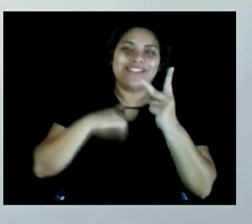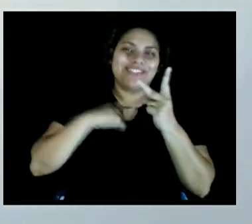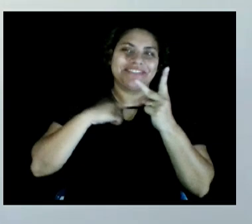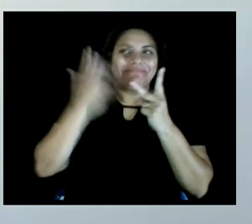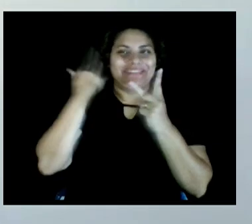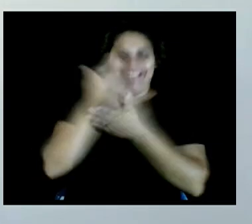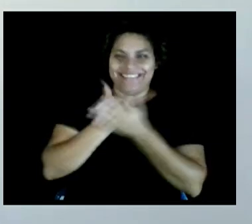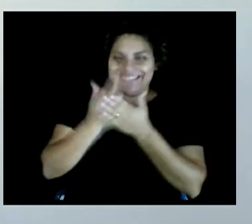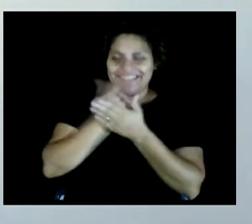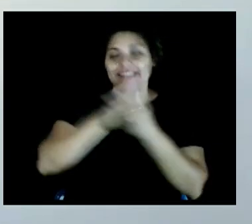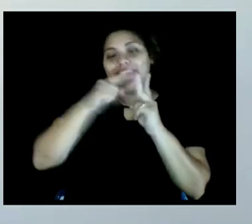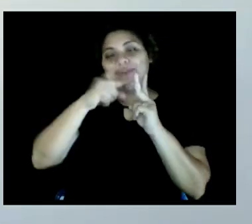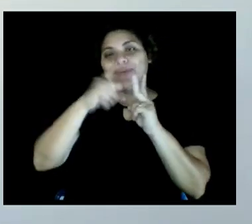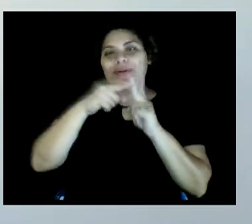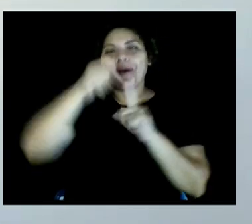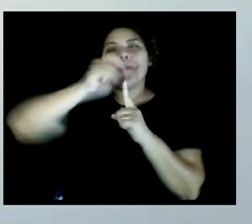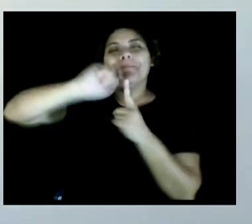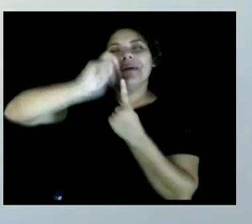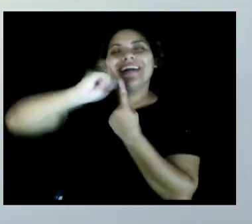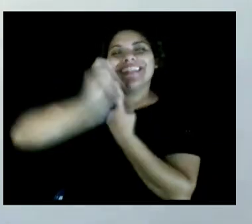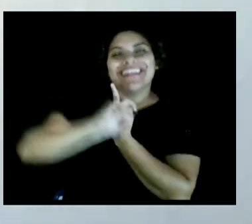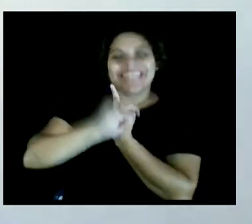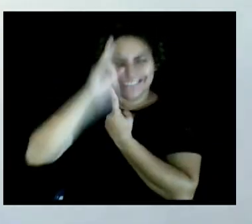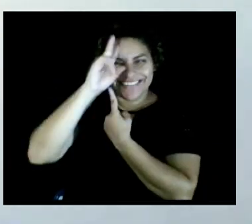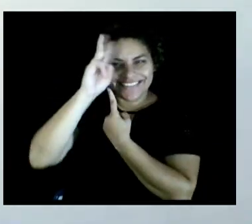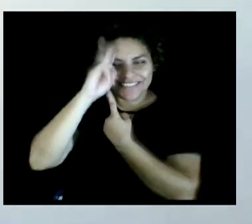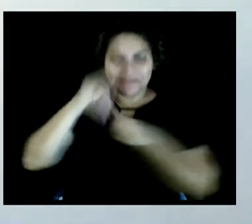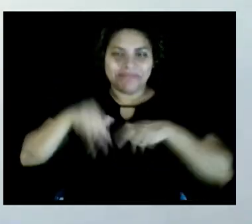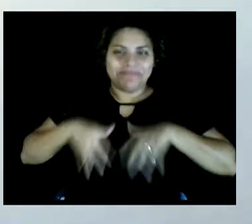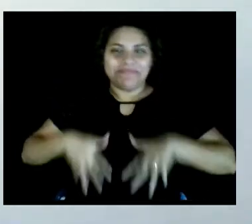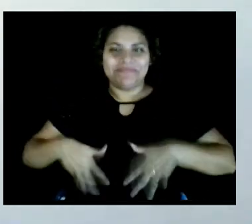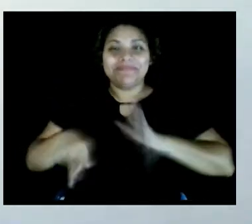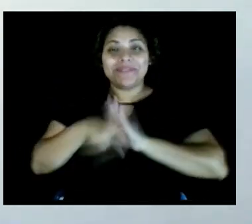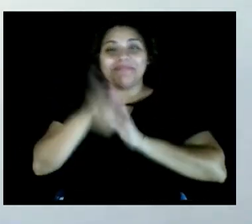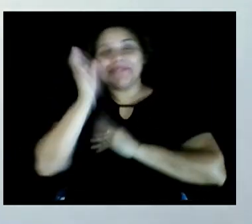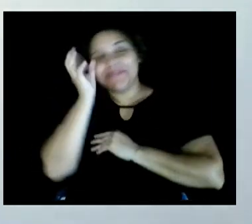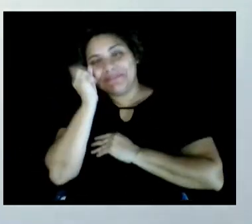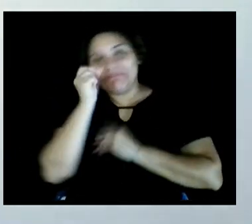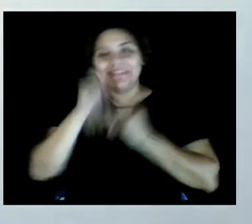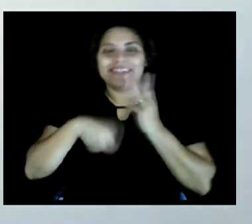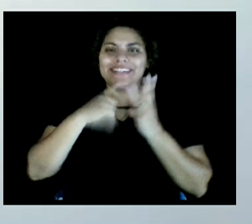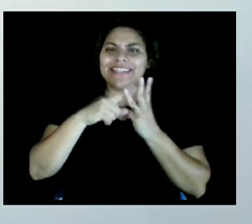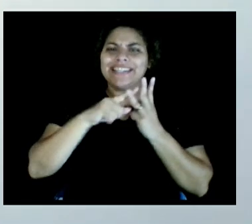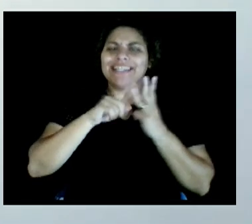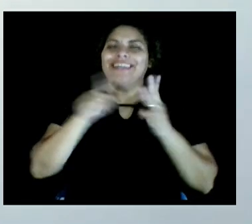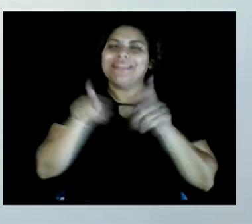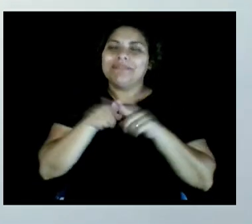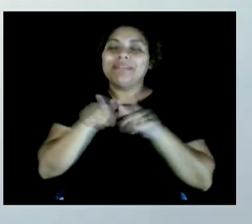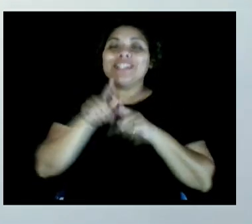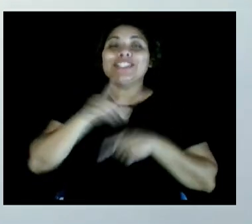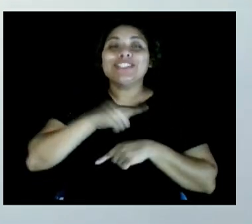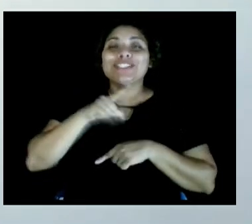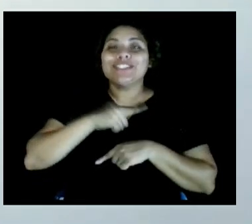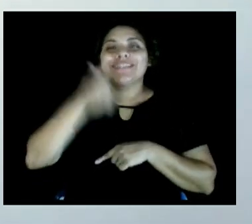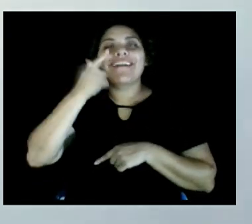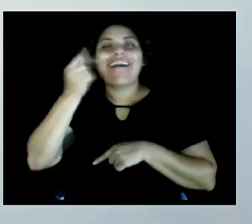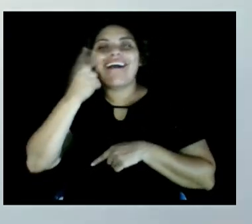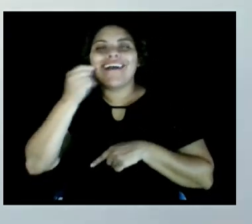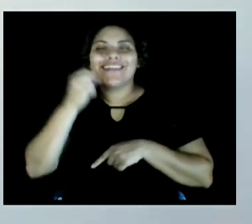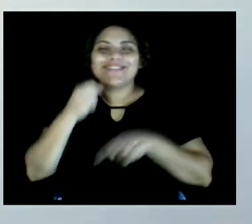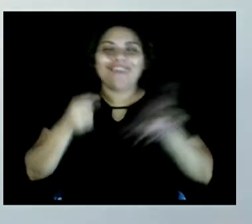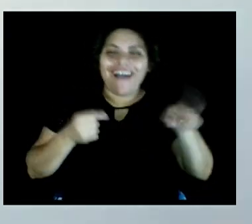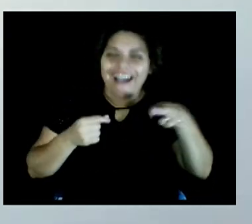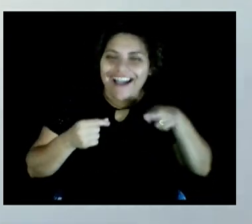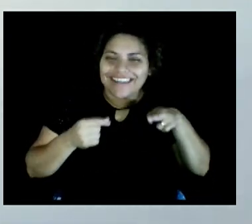de uma forma rápida, vamos dizer assim, de consumo, e trazendo uma reinterpretação. E eles acabam